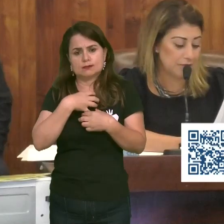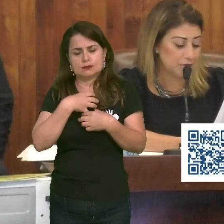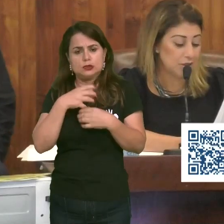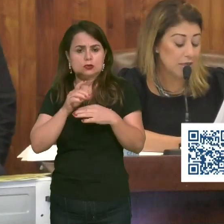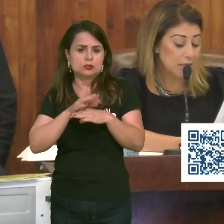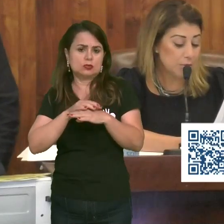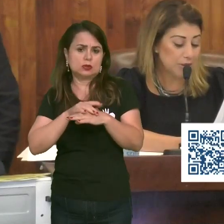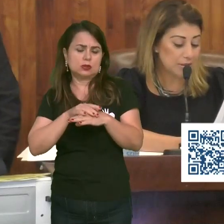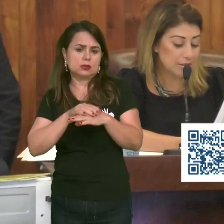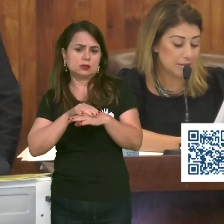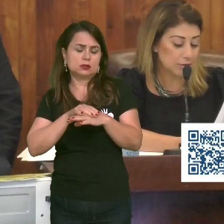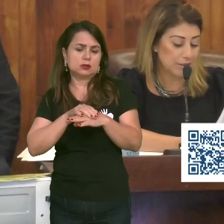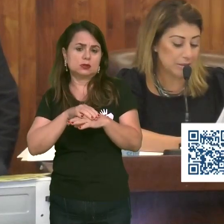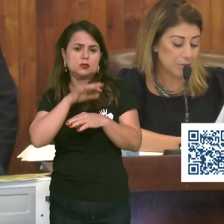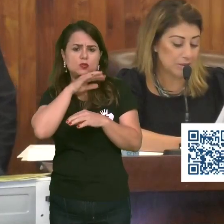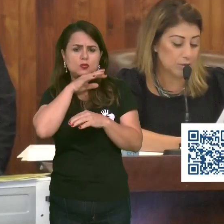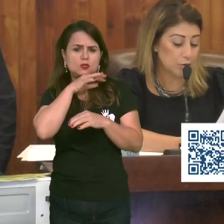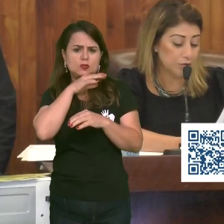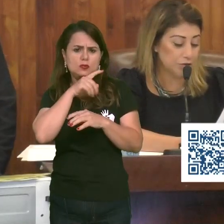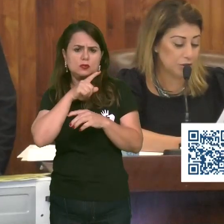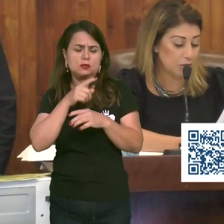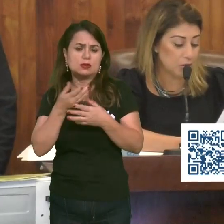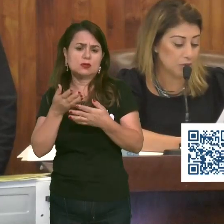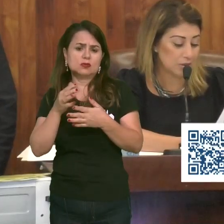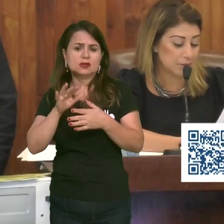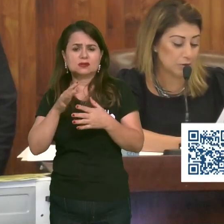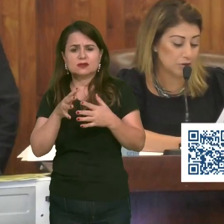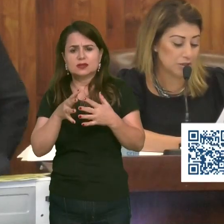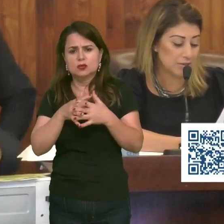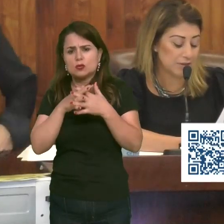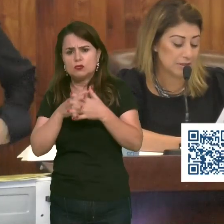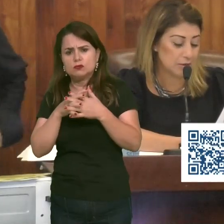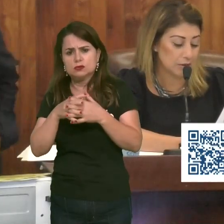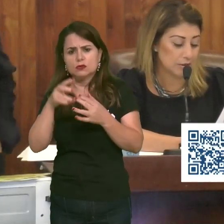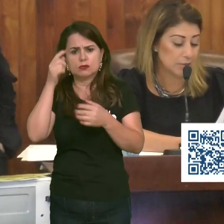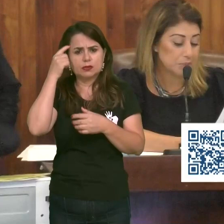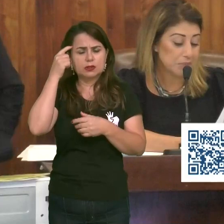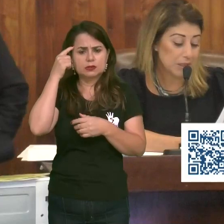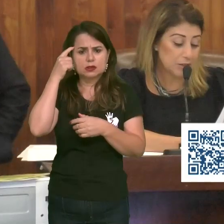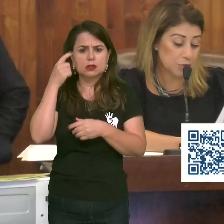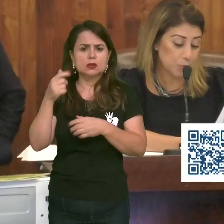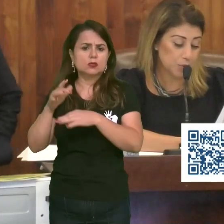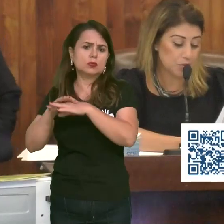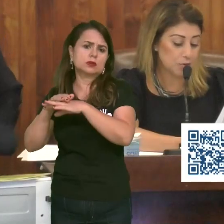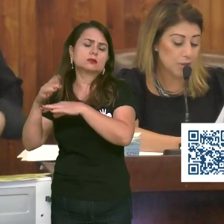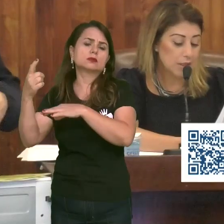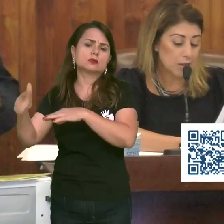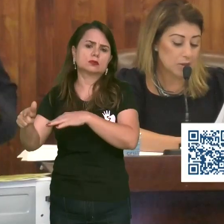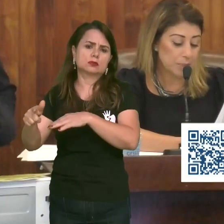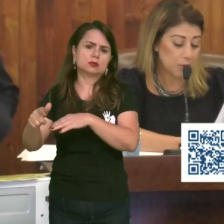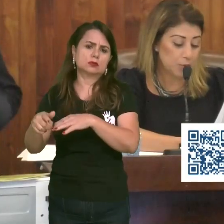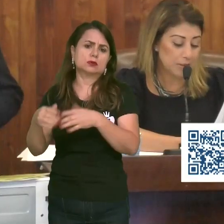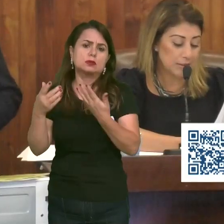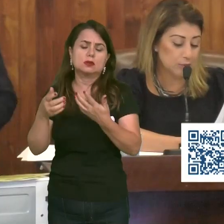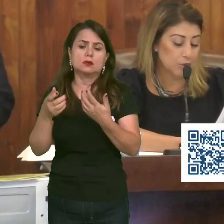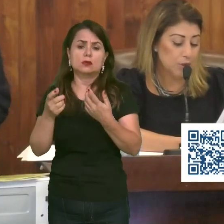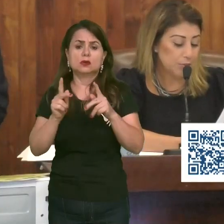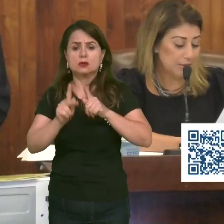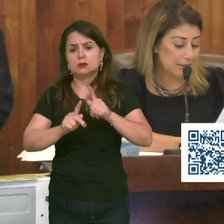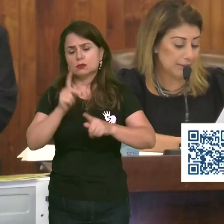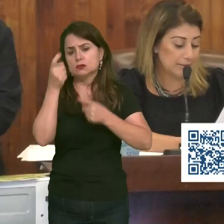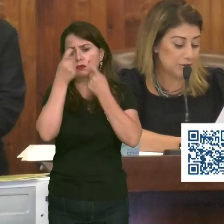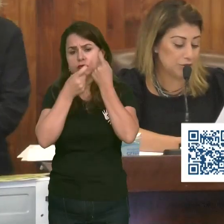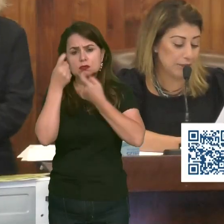inespecíficos e muitas vezes a doença pode ser confundida com outras patologias infecciosas isto posto causa preocupação